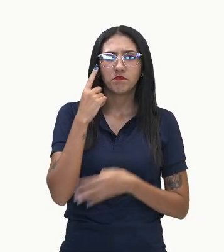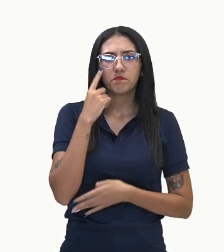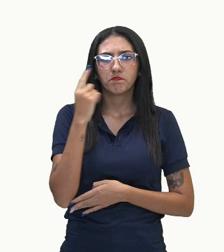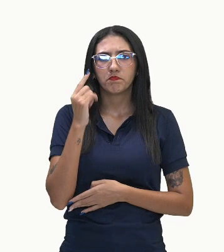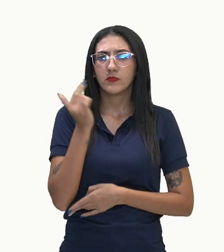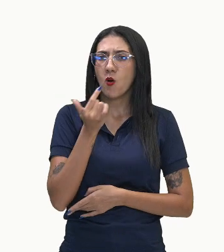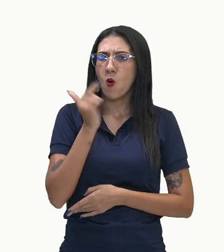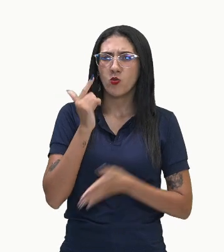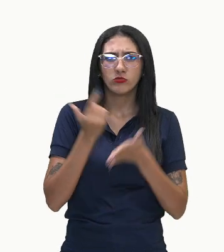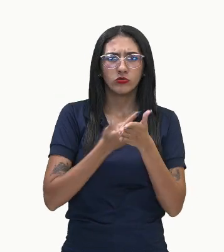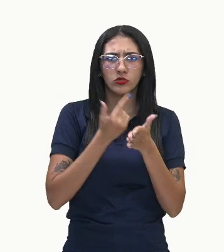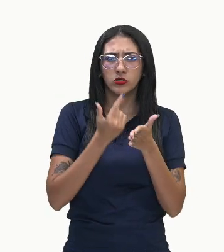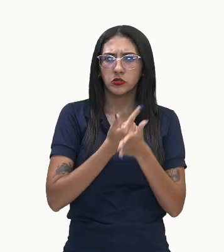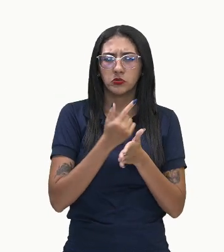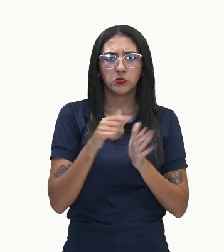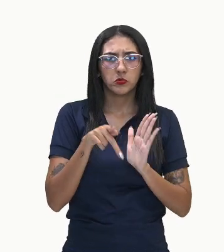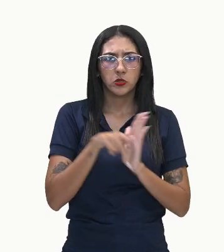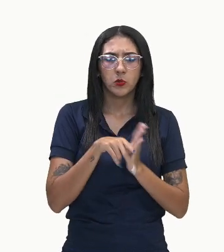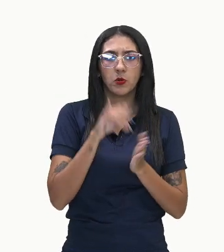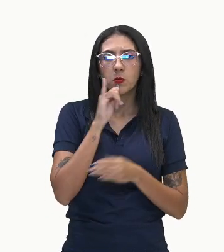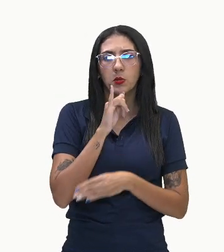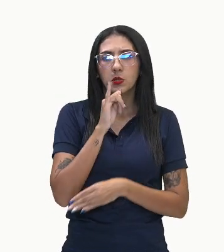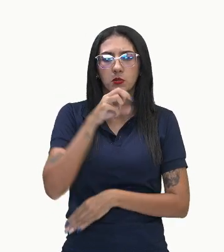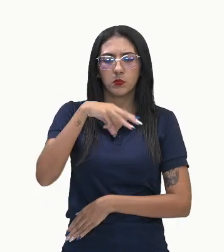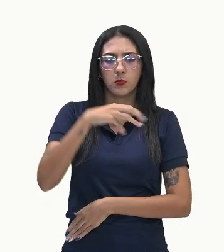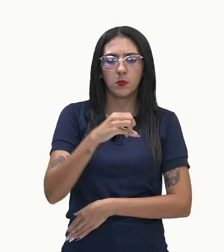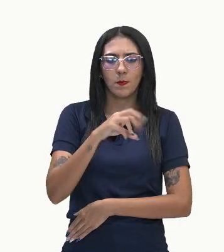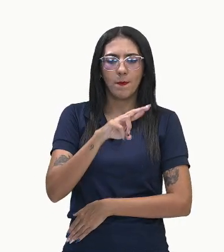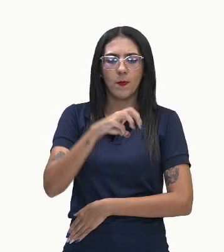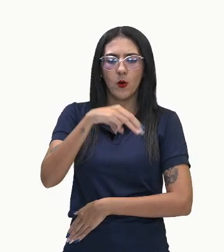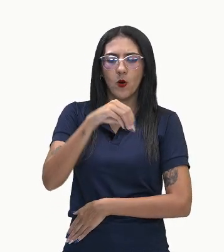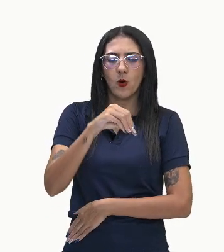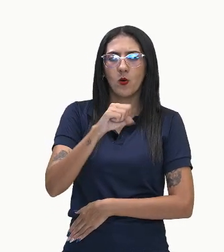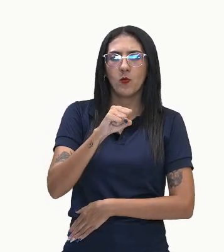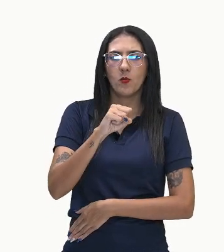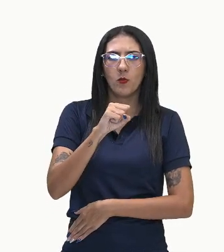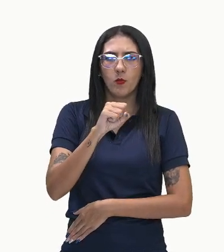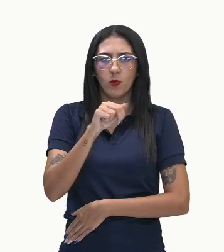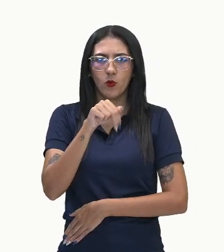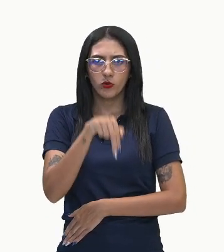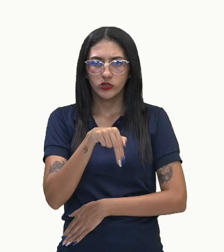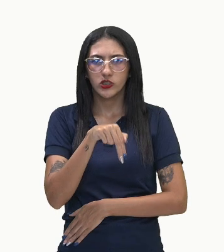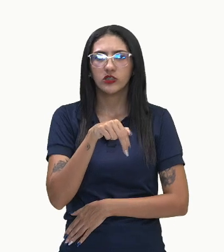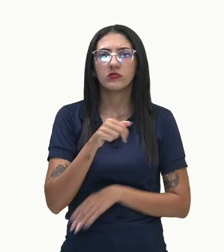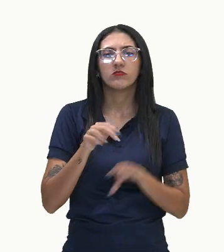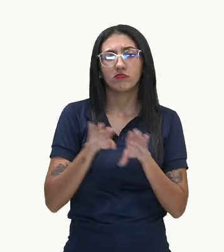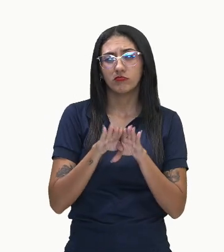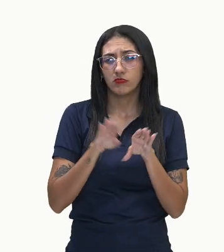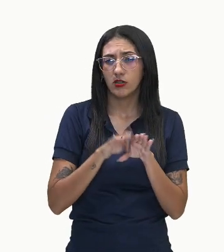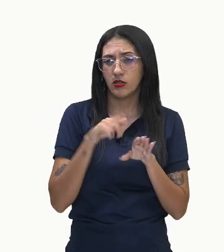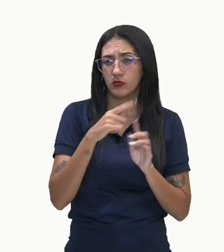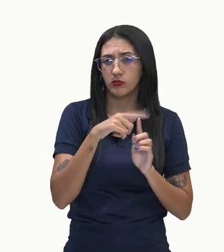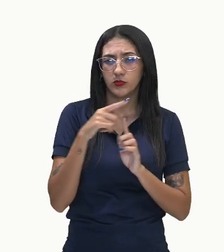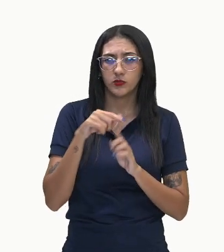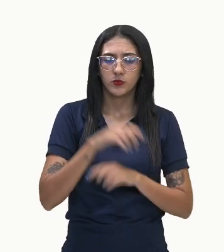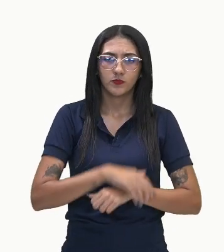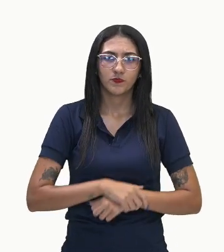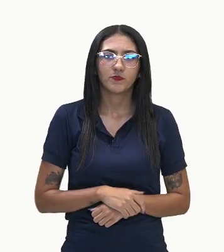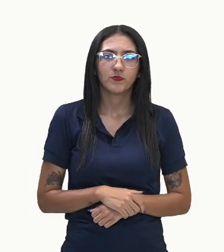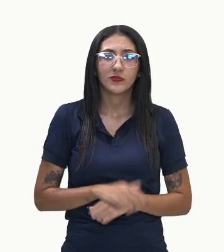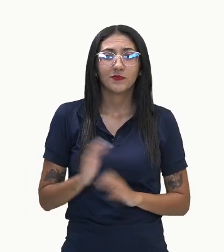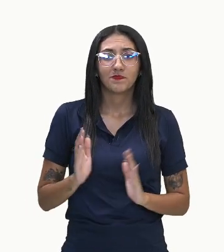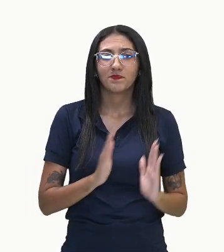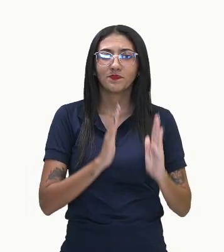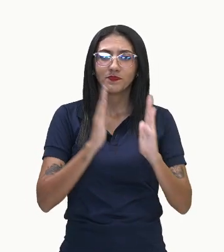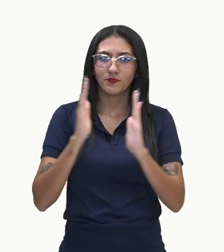outros livros sagrados, como o livro dos Mormons, que é da Igreja dos Santos dos Últimos Dias, e assim em diante. Por outro